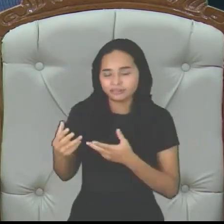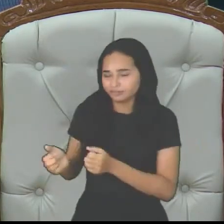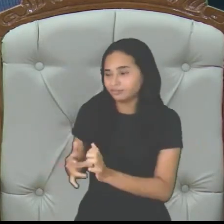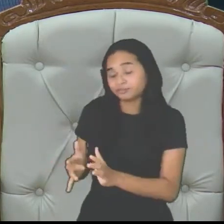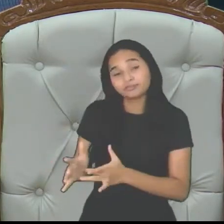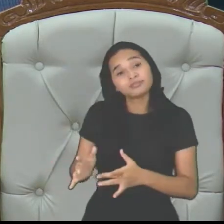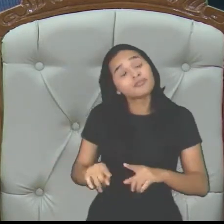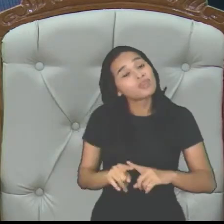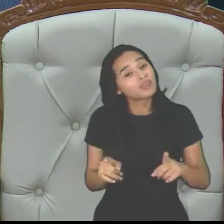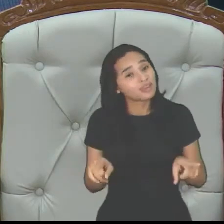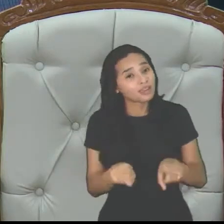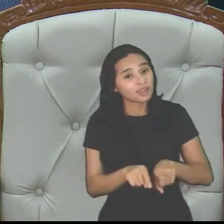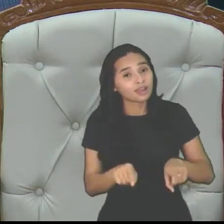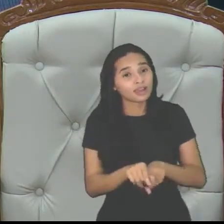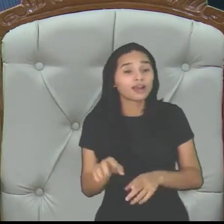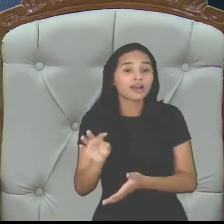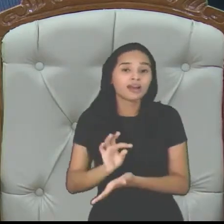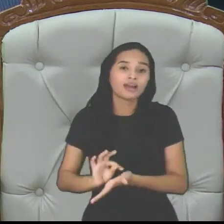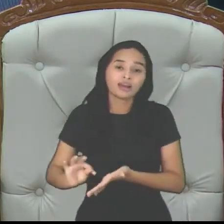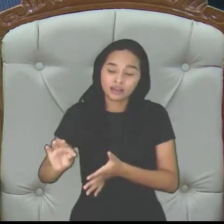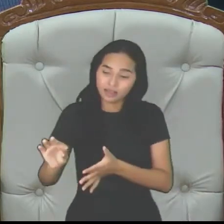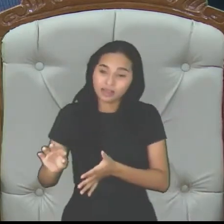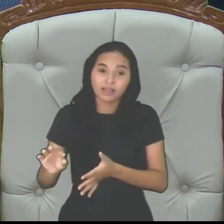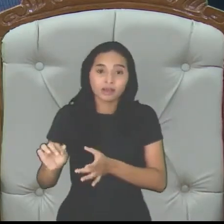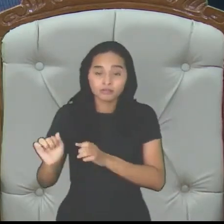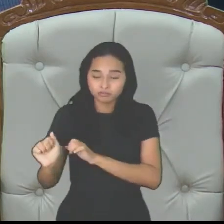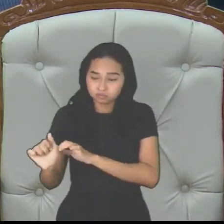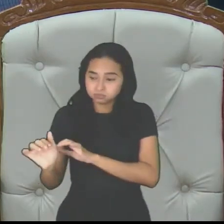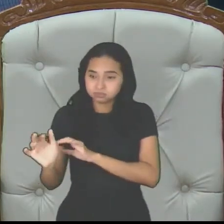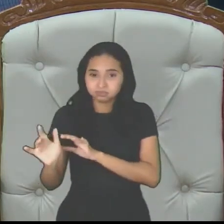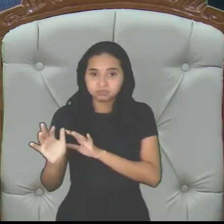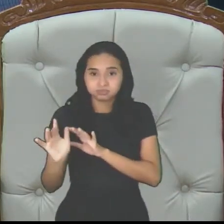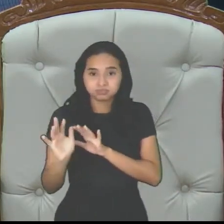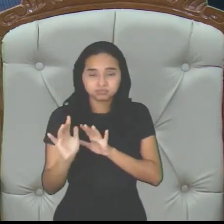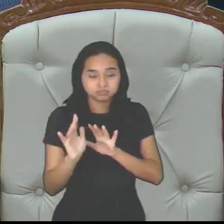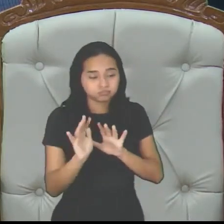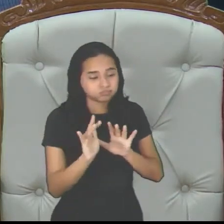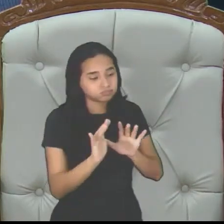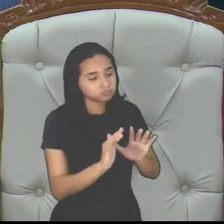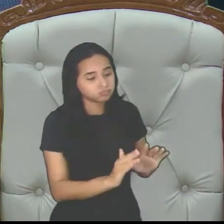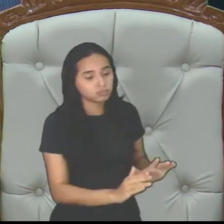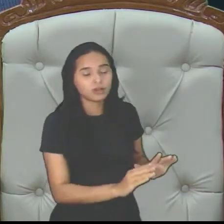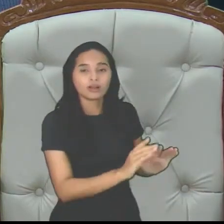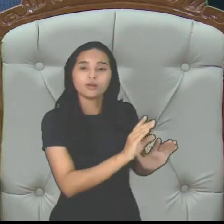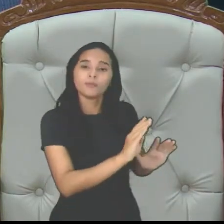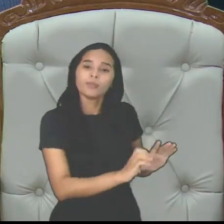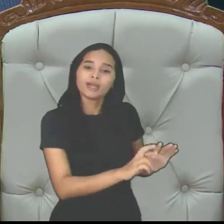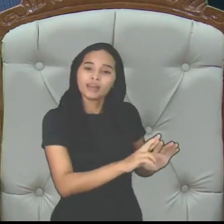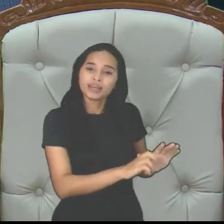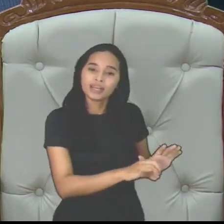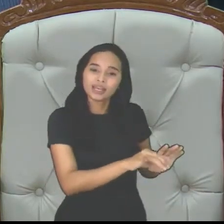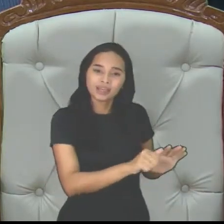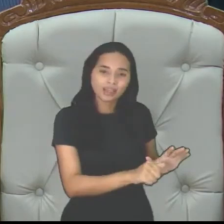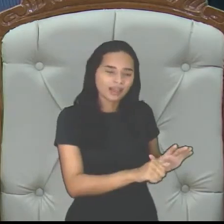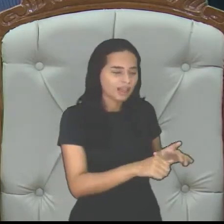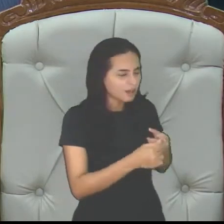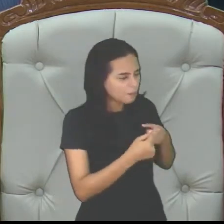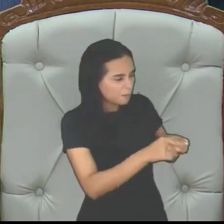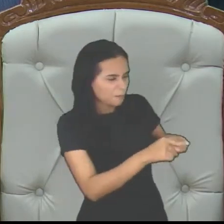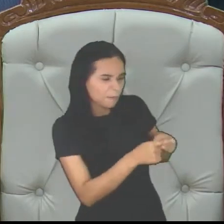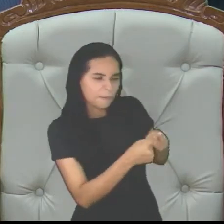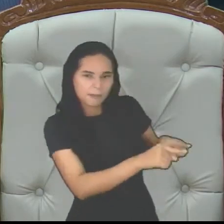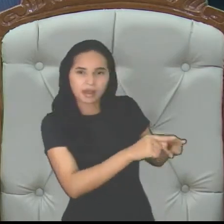também os tessalonicenses saíram de Tessalônica e foram para Bereia perturbar a vida de Paulo. Que interessante,